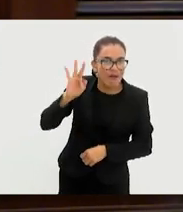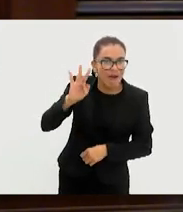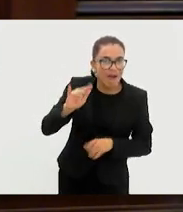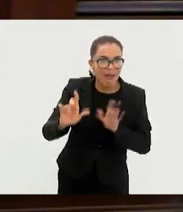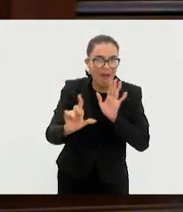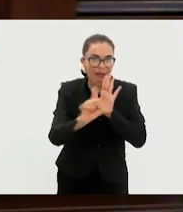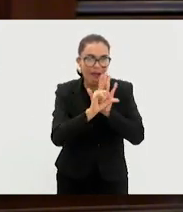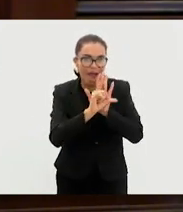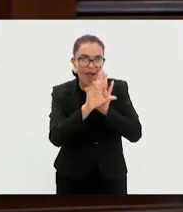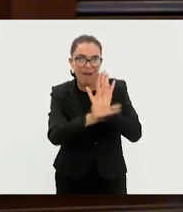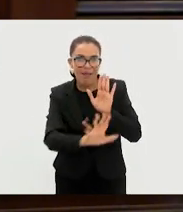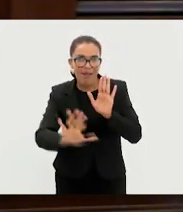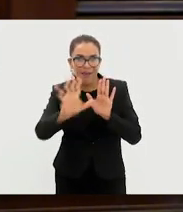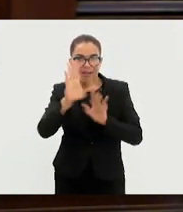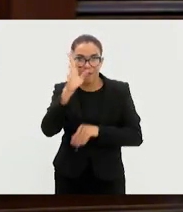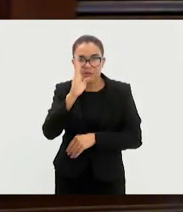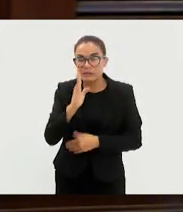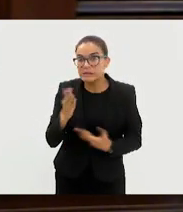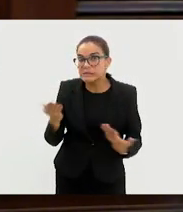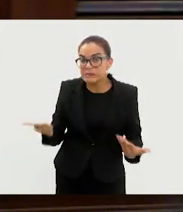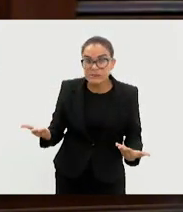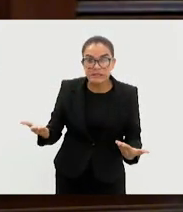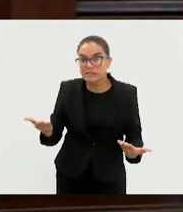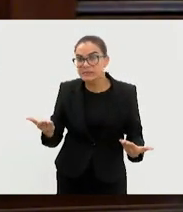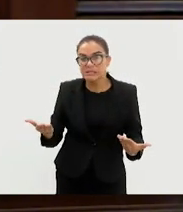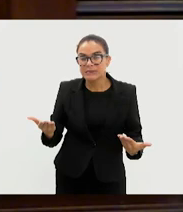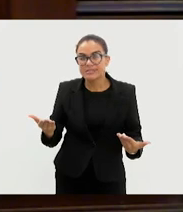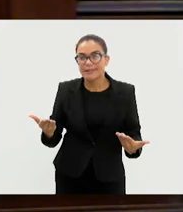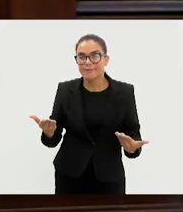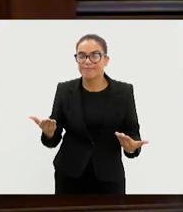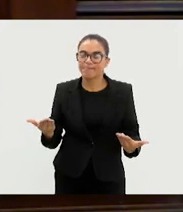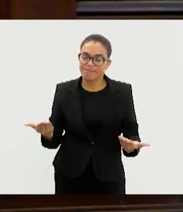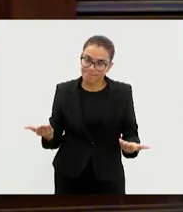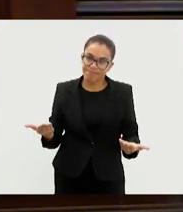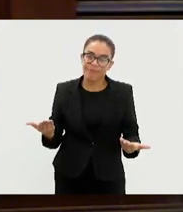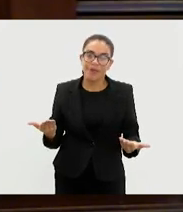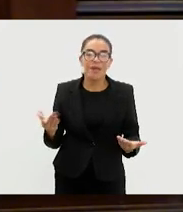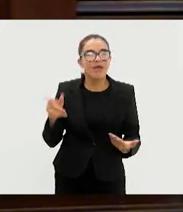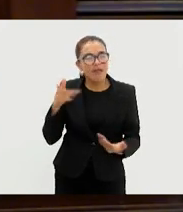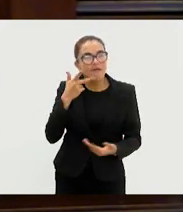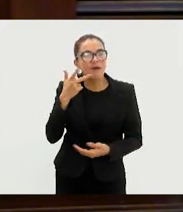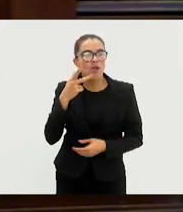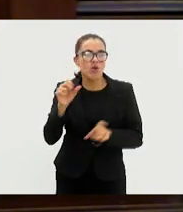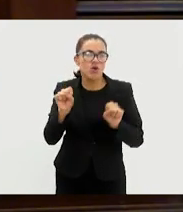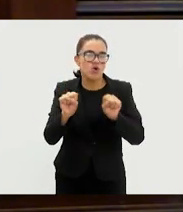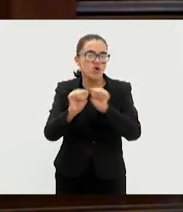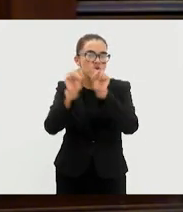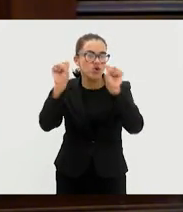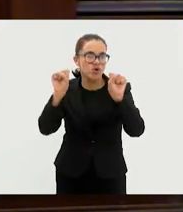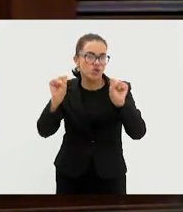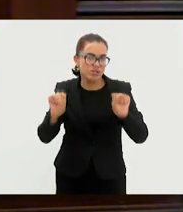legislação? É o quê? Mas nesse ínterim, como ele diz, o sistema